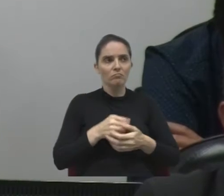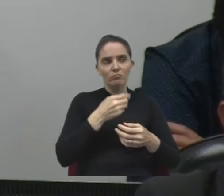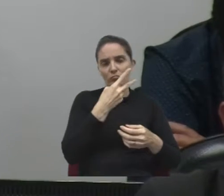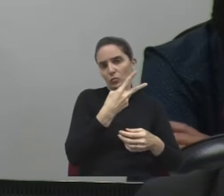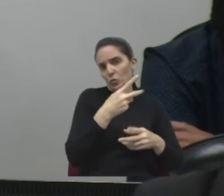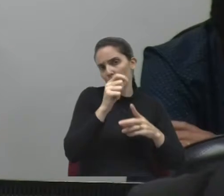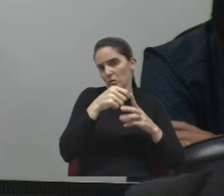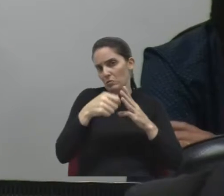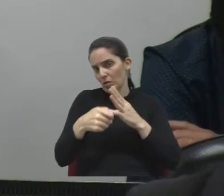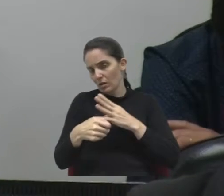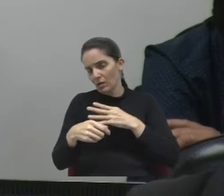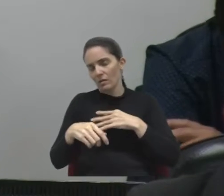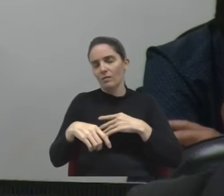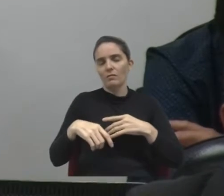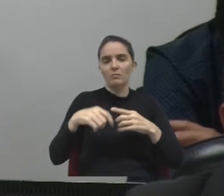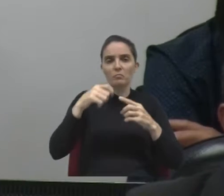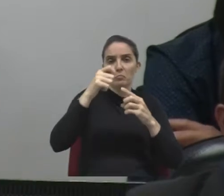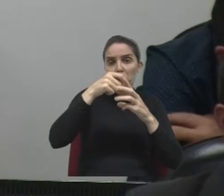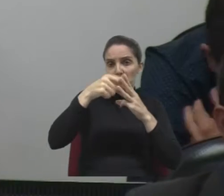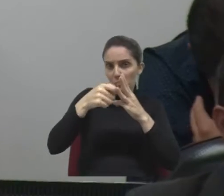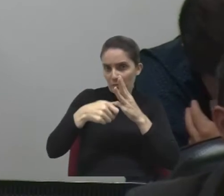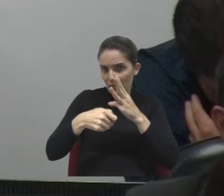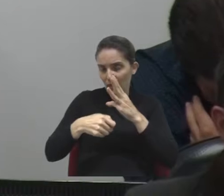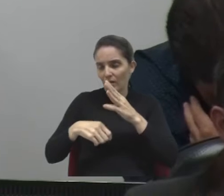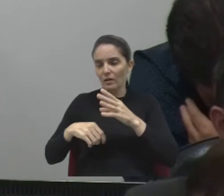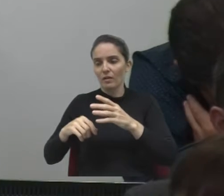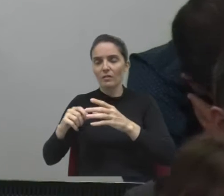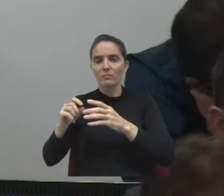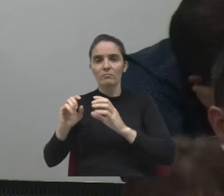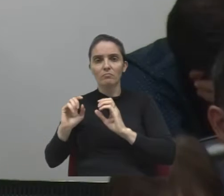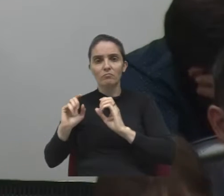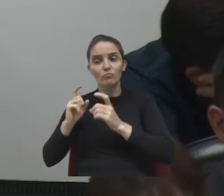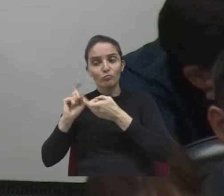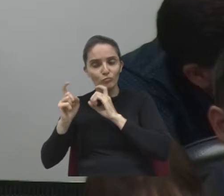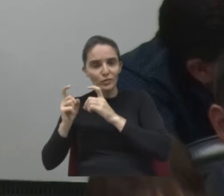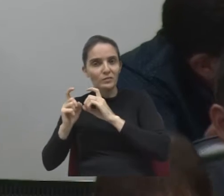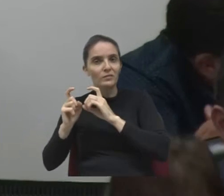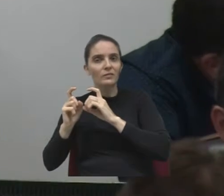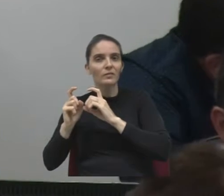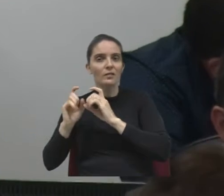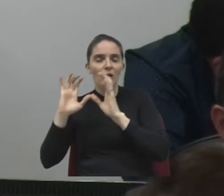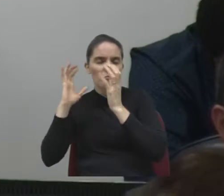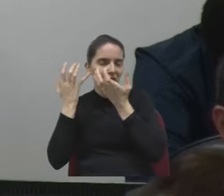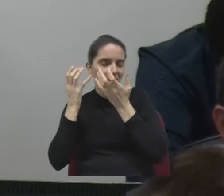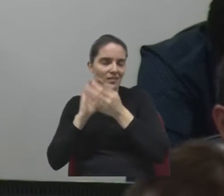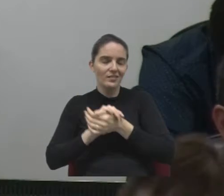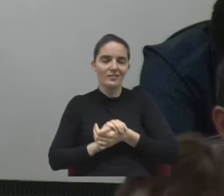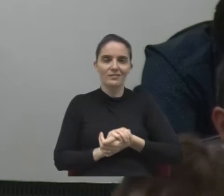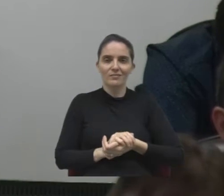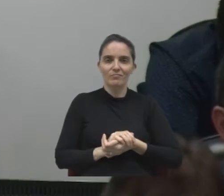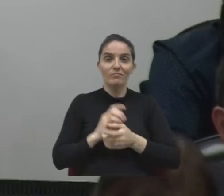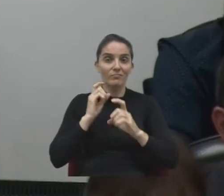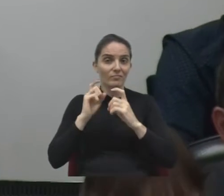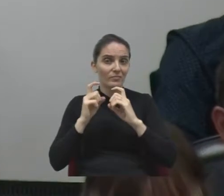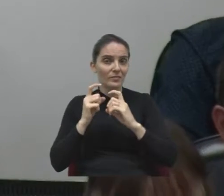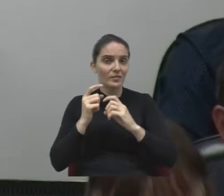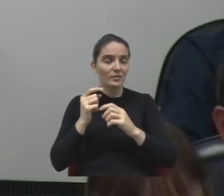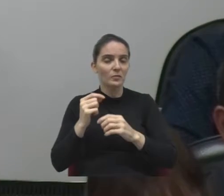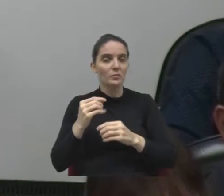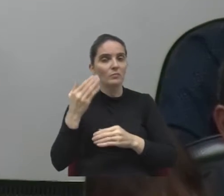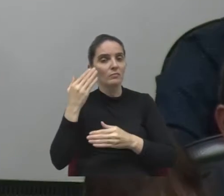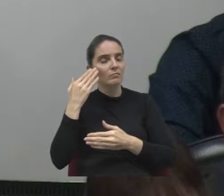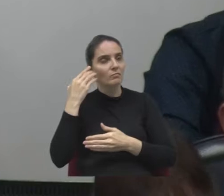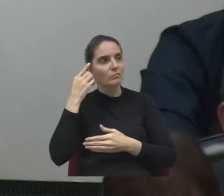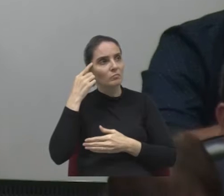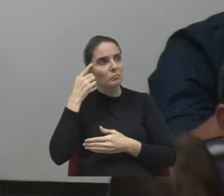gente se reúne, faz uma confraternização, e através dessa reunião nós passamos a fazer algumas